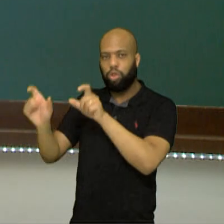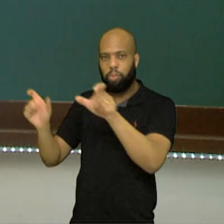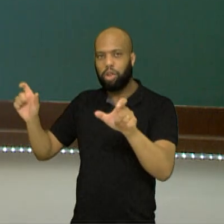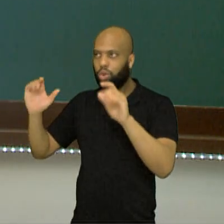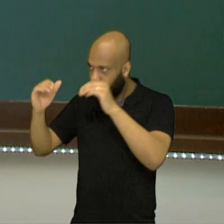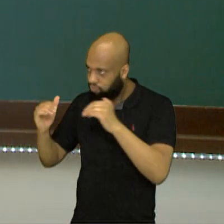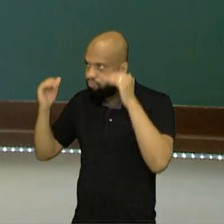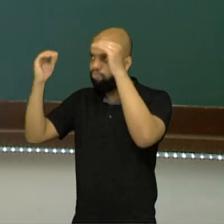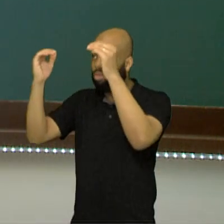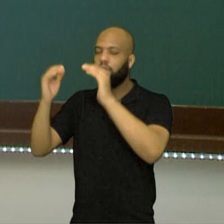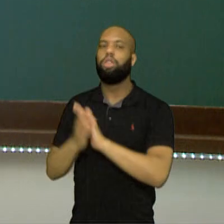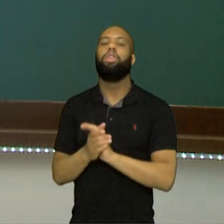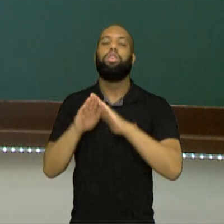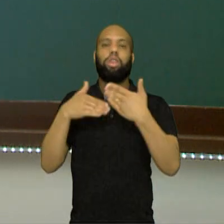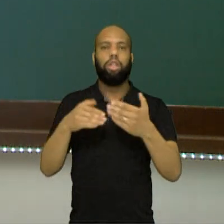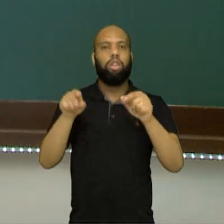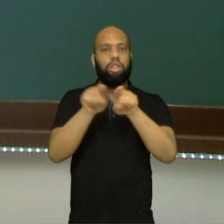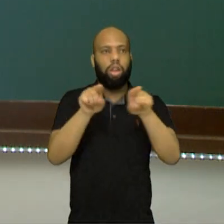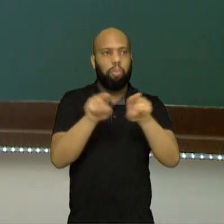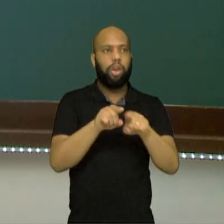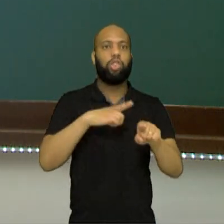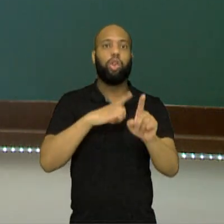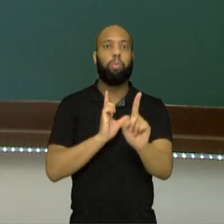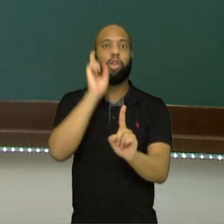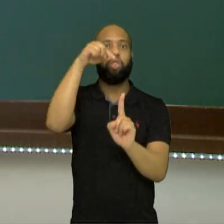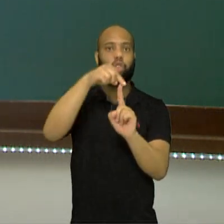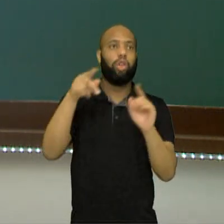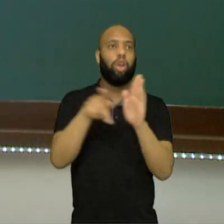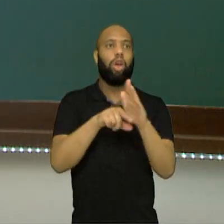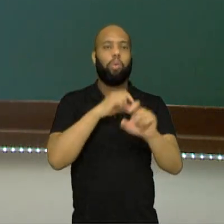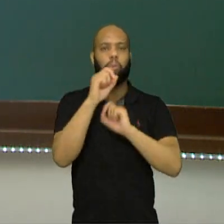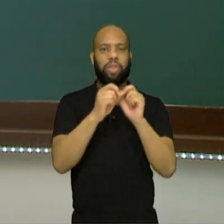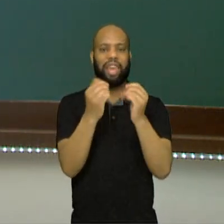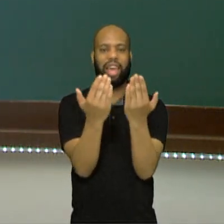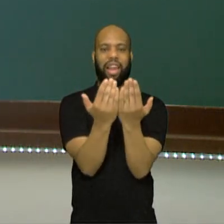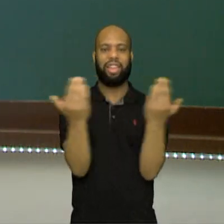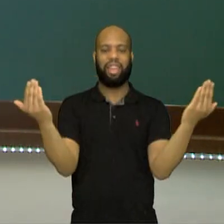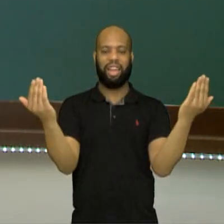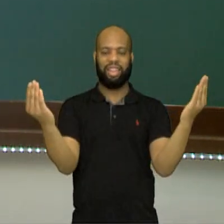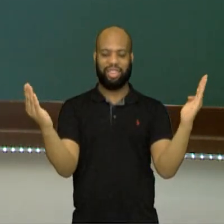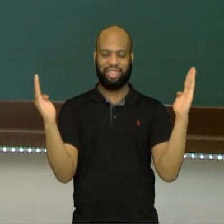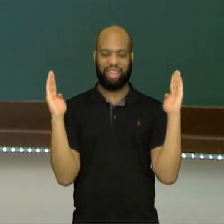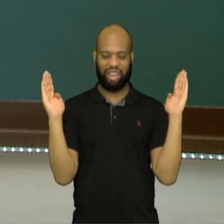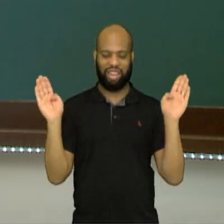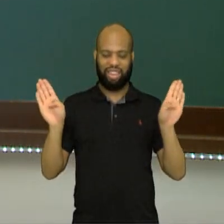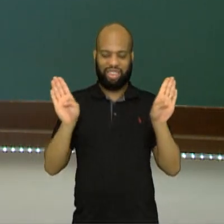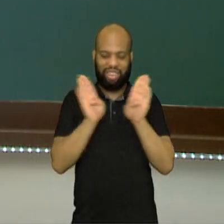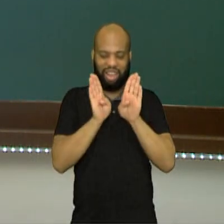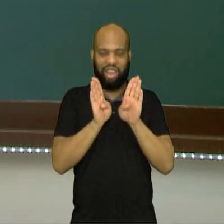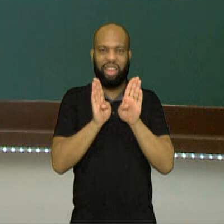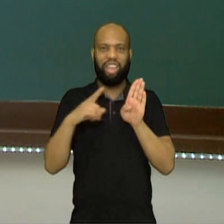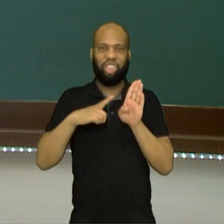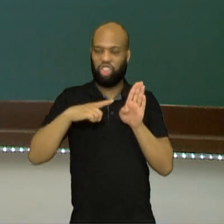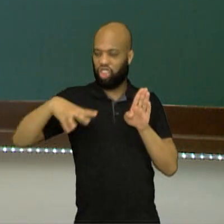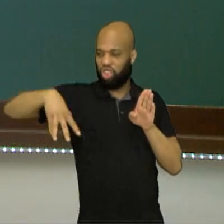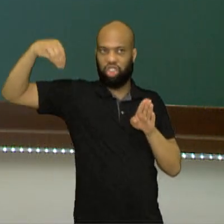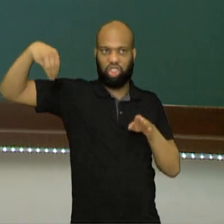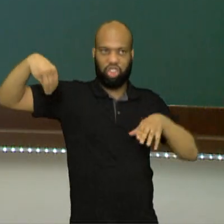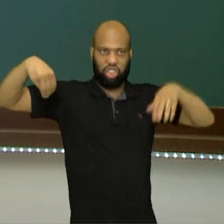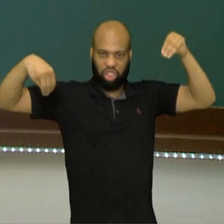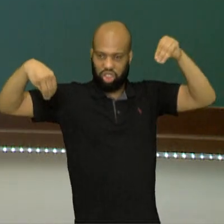do senhorio, né, ele fazia a função de fortaleza. Como a gente pode ver, eles têm torres,